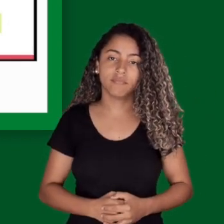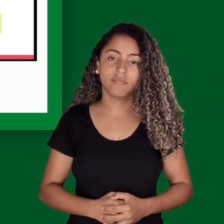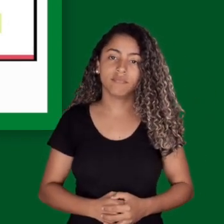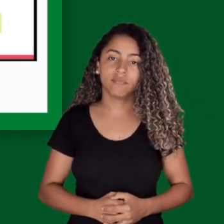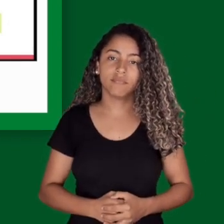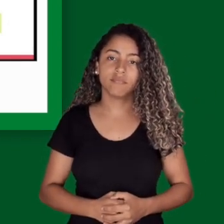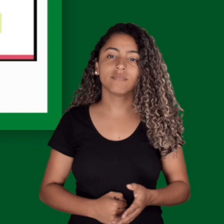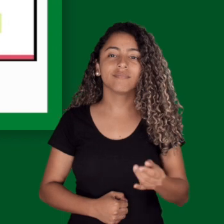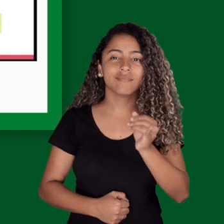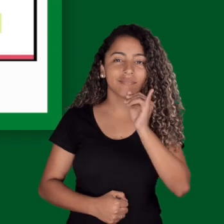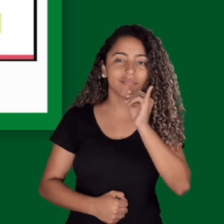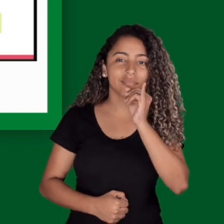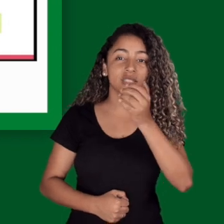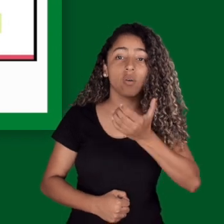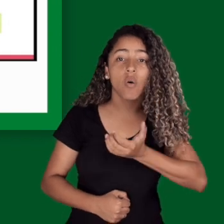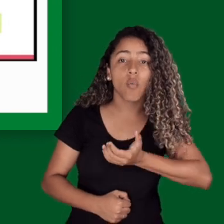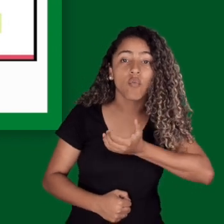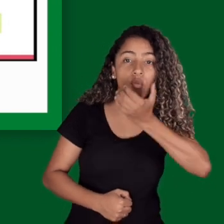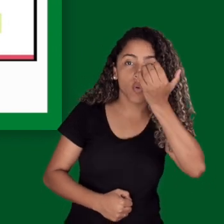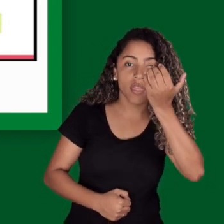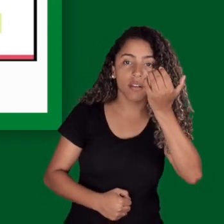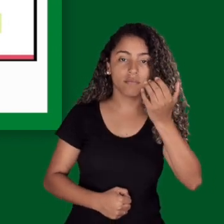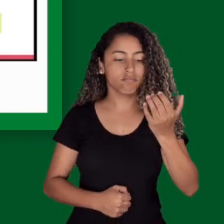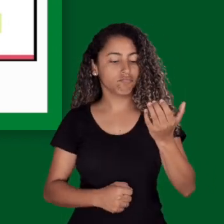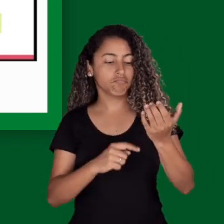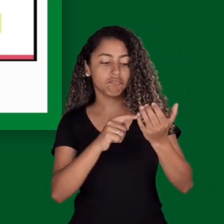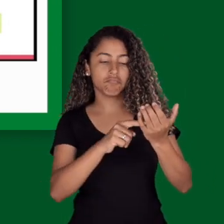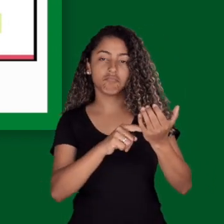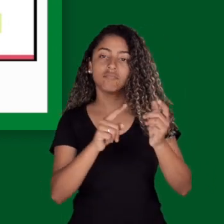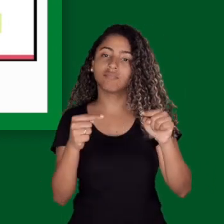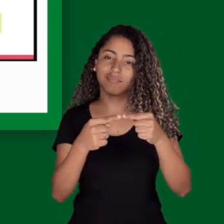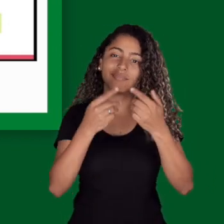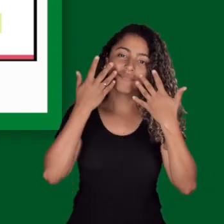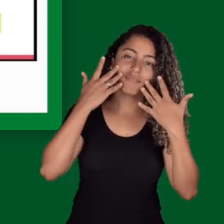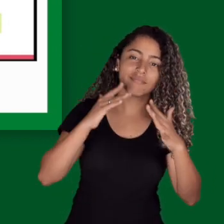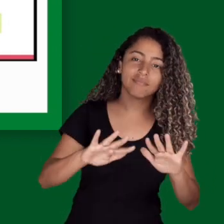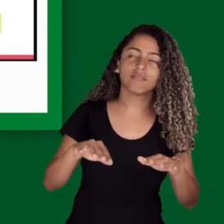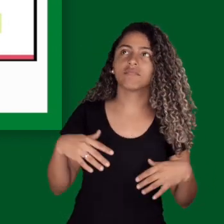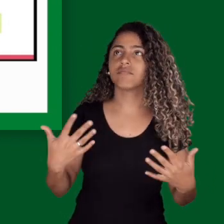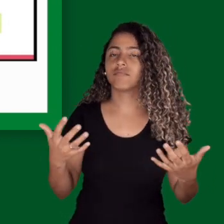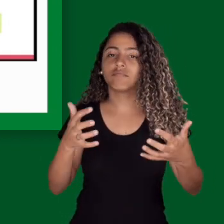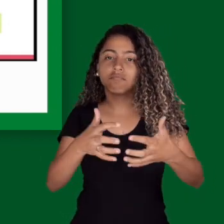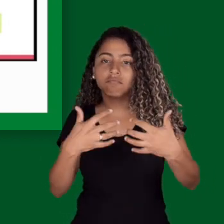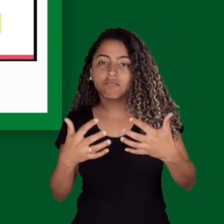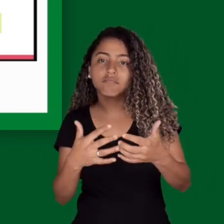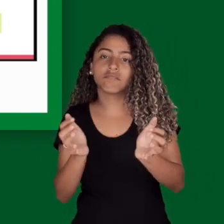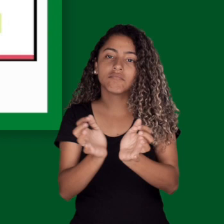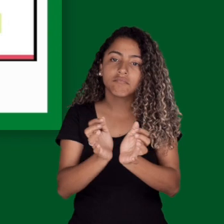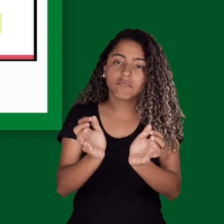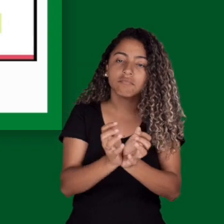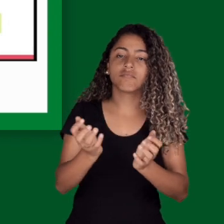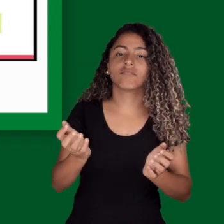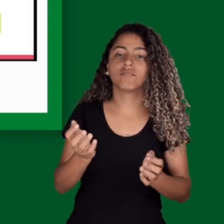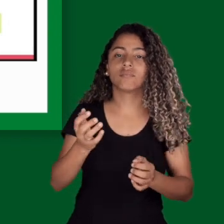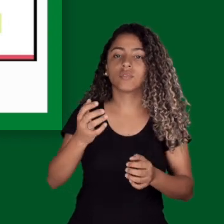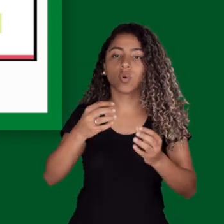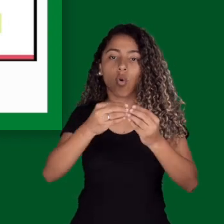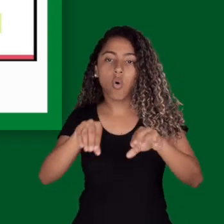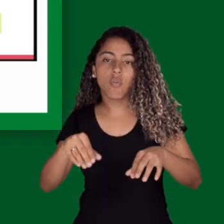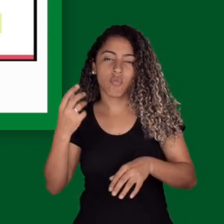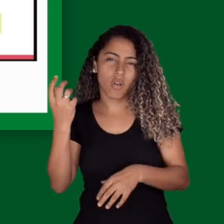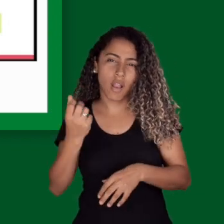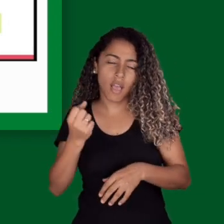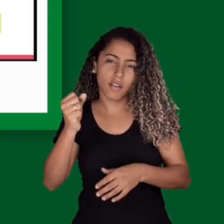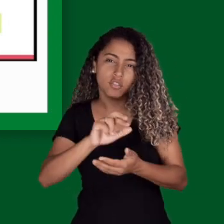a natureza. Então, aqui a gente pode dar o exemplo da fruta, né? Uma fruta inteira, assim como vegetais, o ovo e o